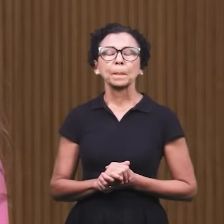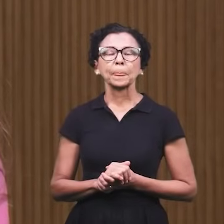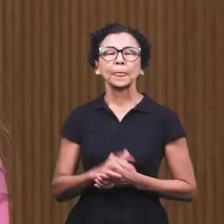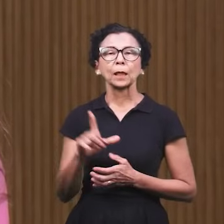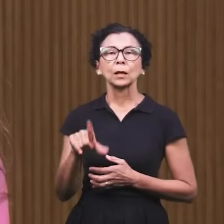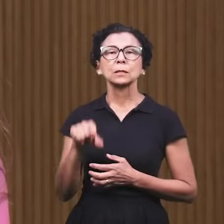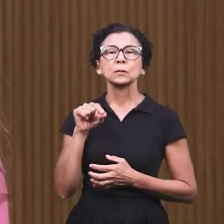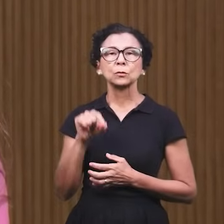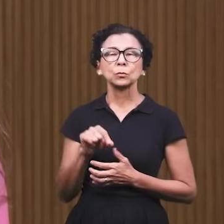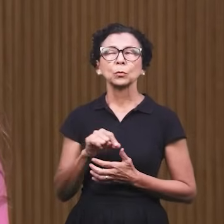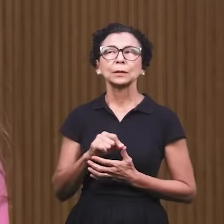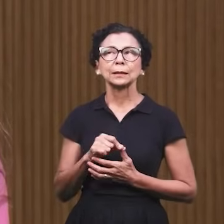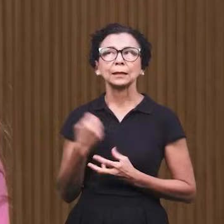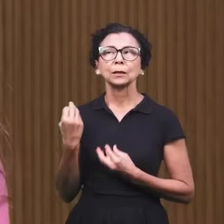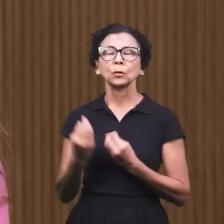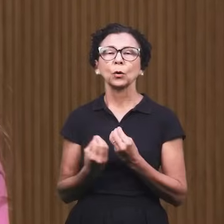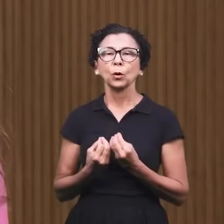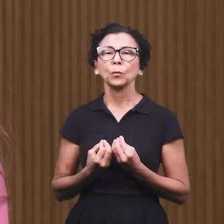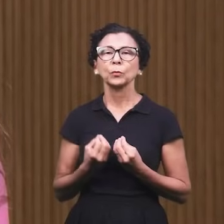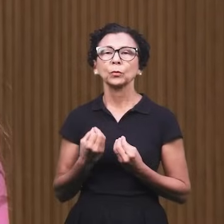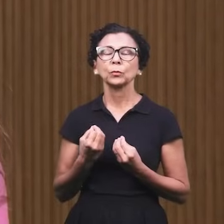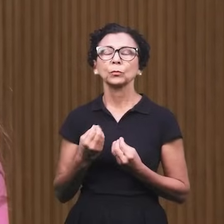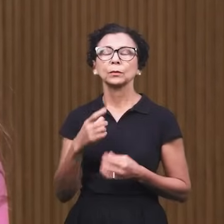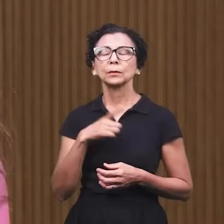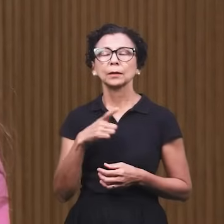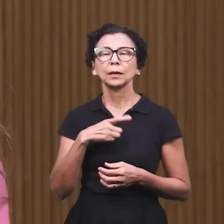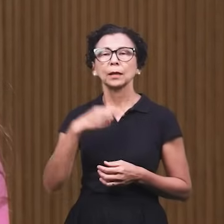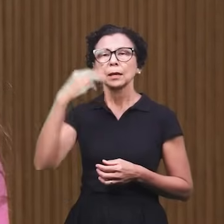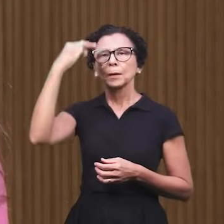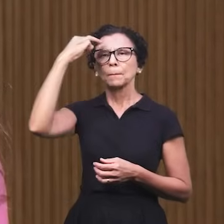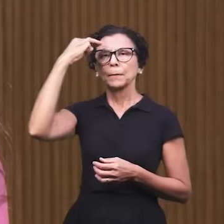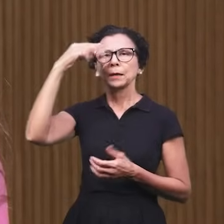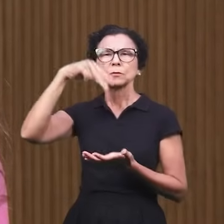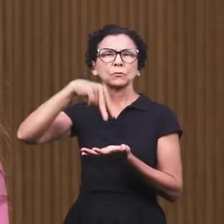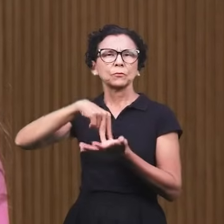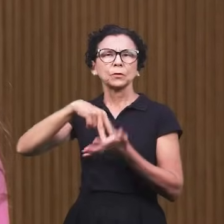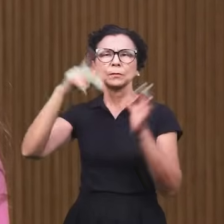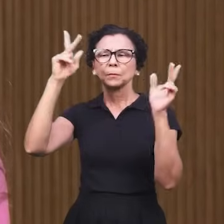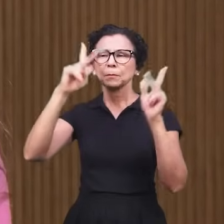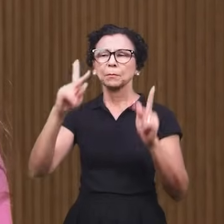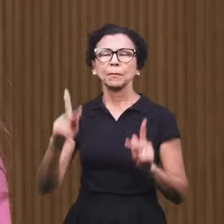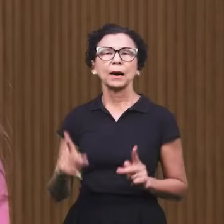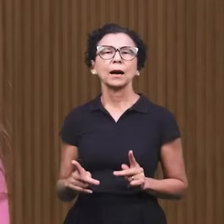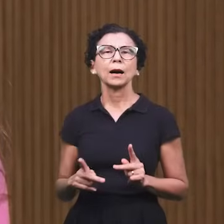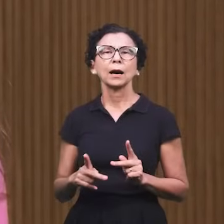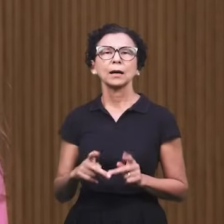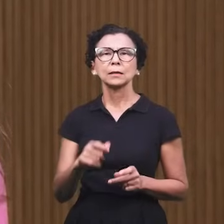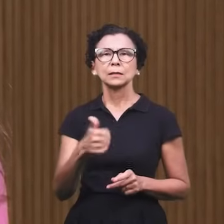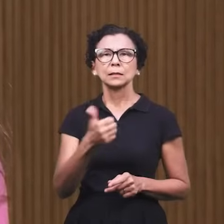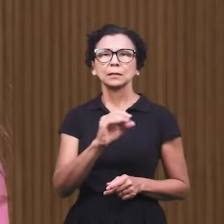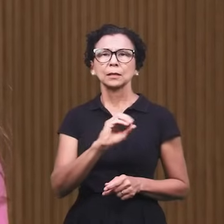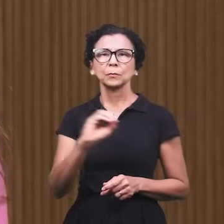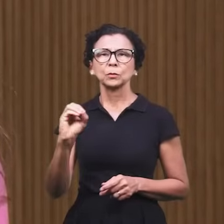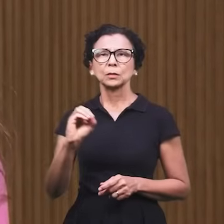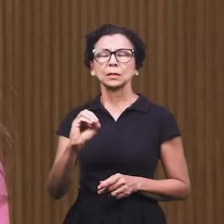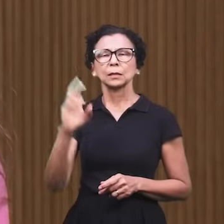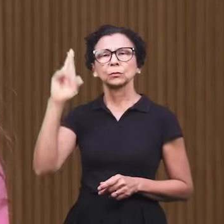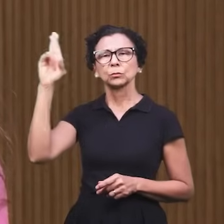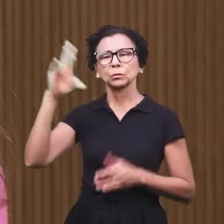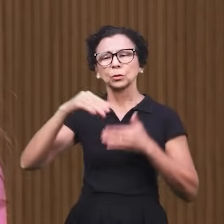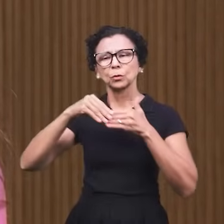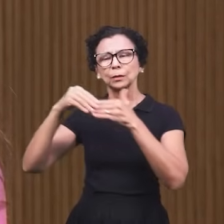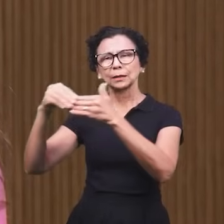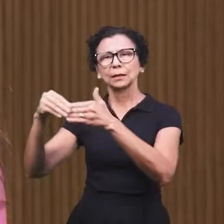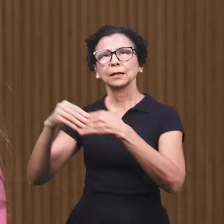lidar para ter uma mente firmada no Senhor, em paz, tranquila, que esteja sempre sendo direcionada pelo Senhor na